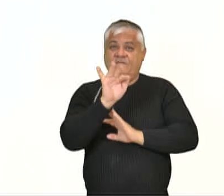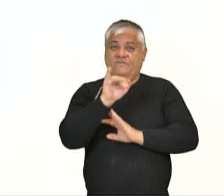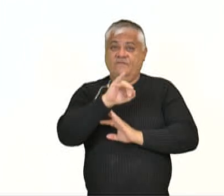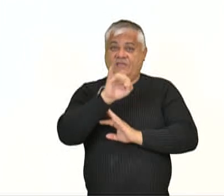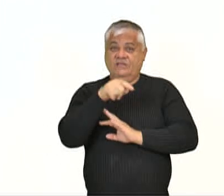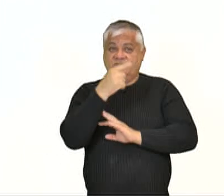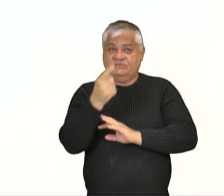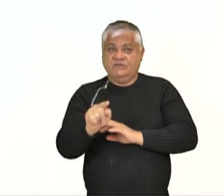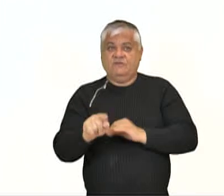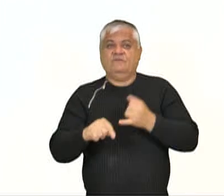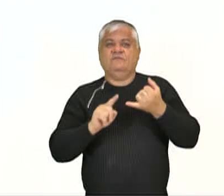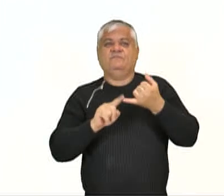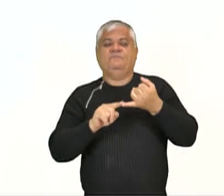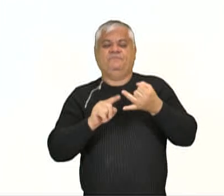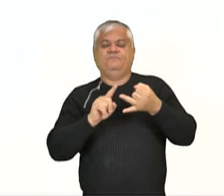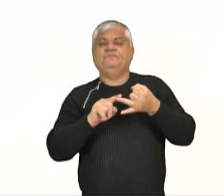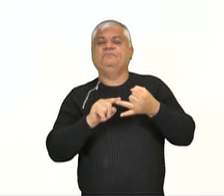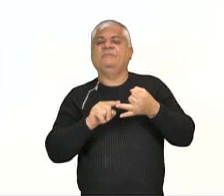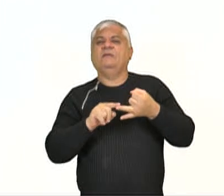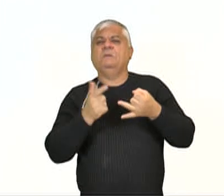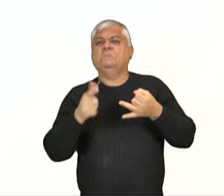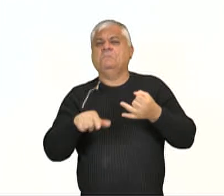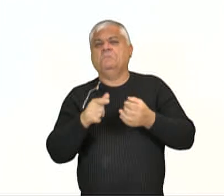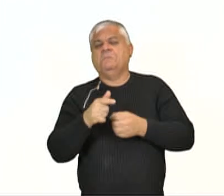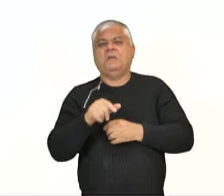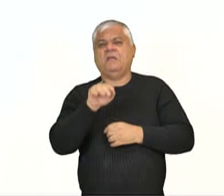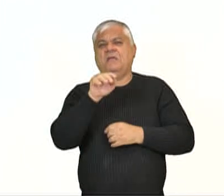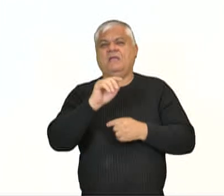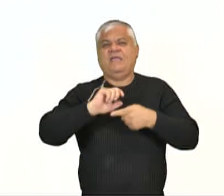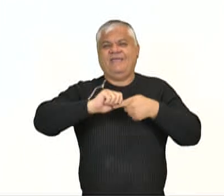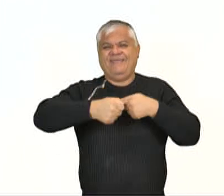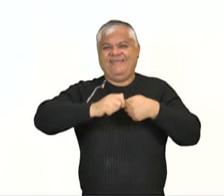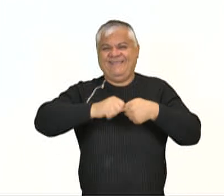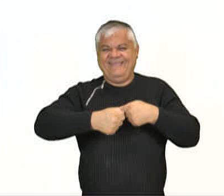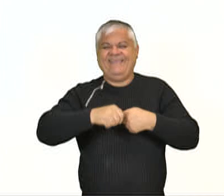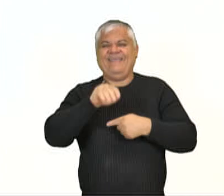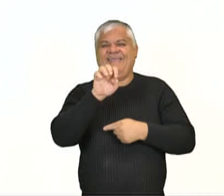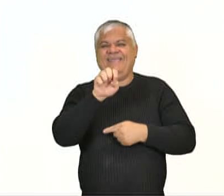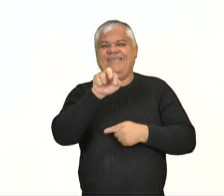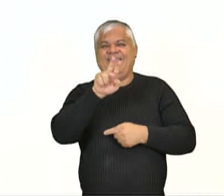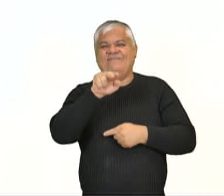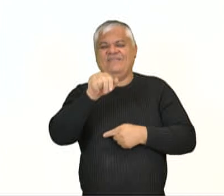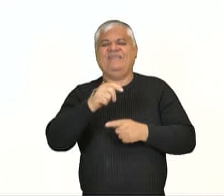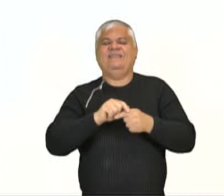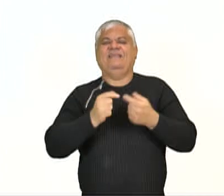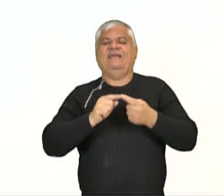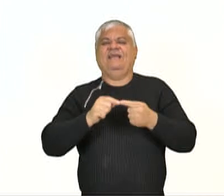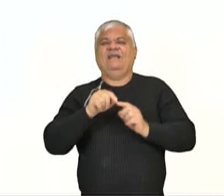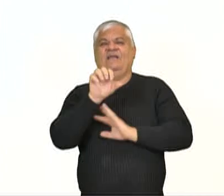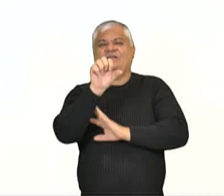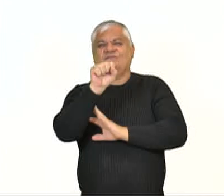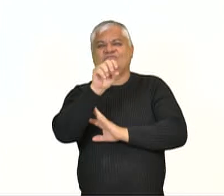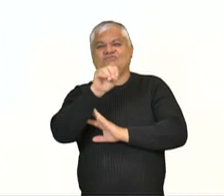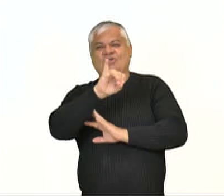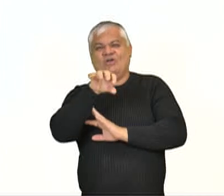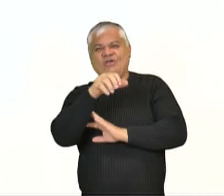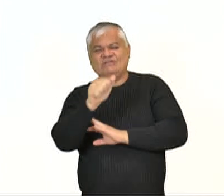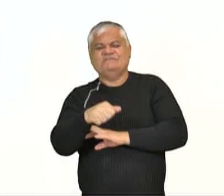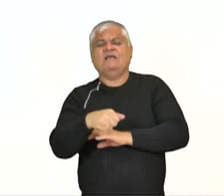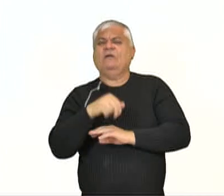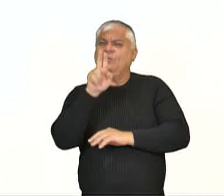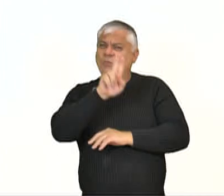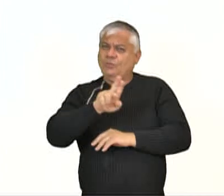das leguminosas, como o feijão, a ervilha, a soja, são muito utilizados na